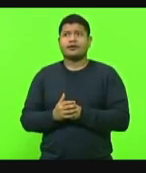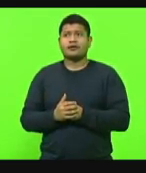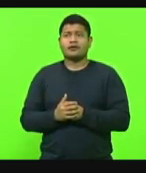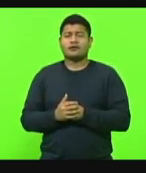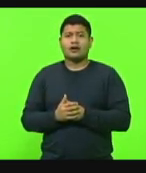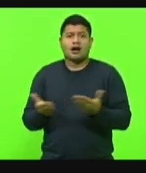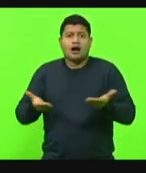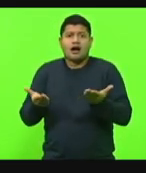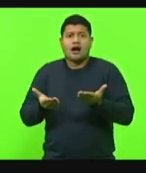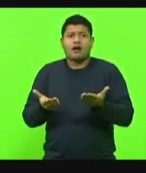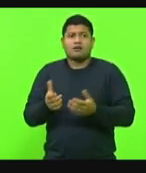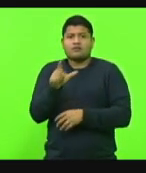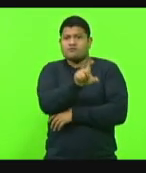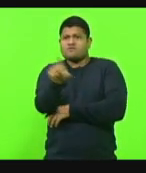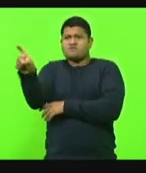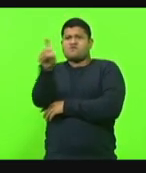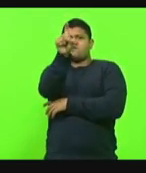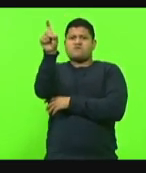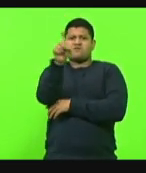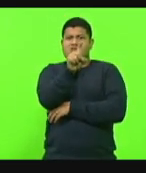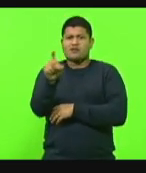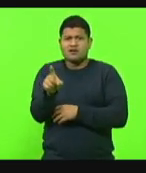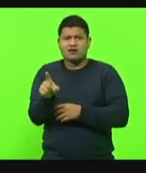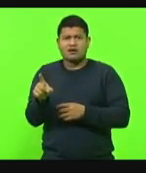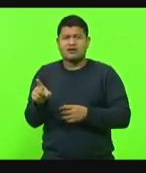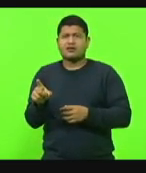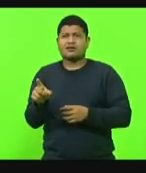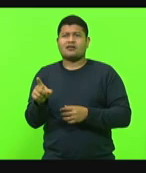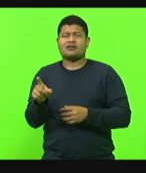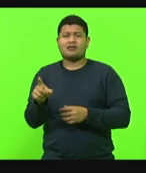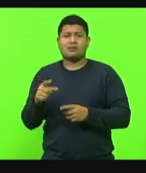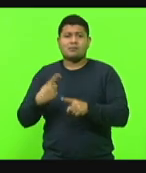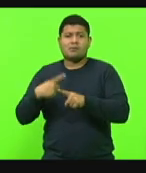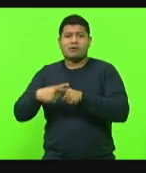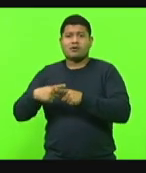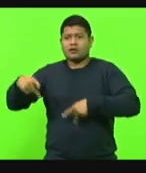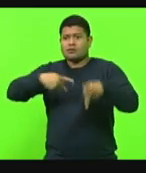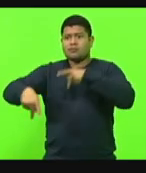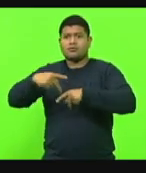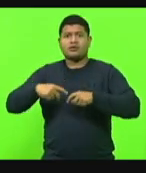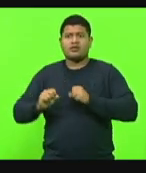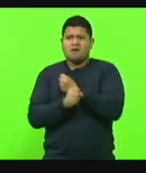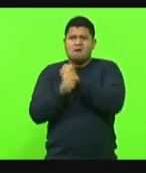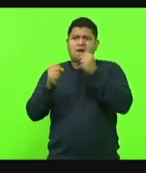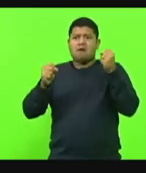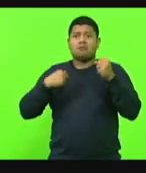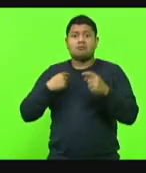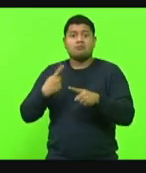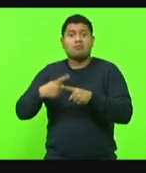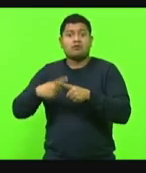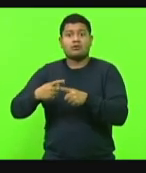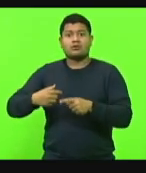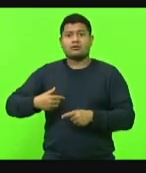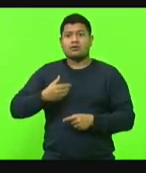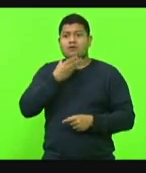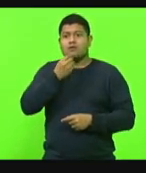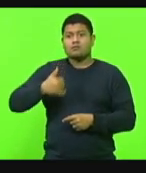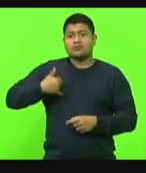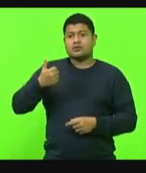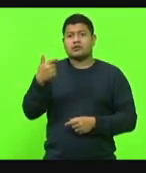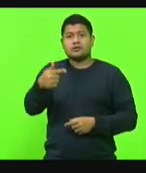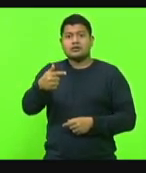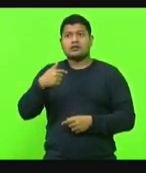agora o spray de pimenta. O spray de pimenta porque a população estava revoltada, porque o menino de 17 anos não estava